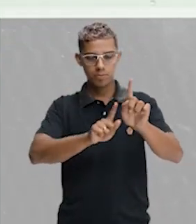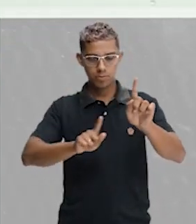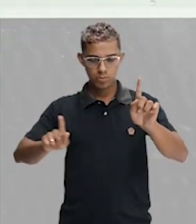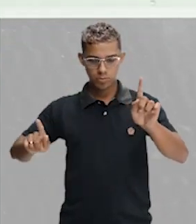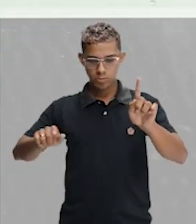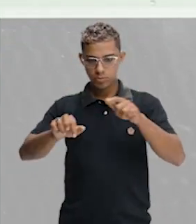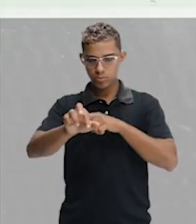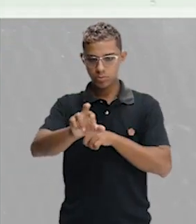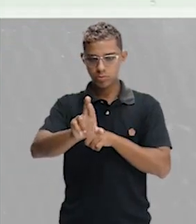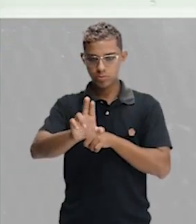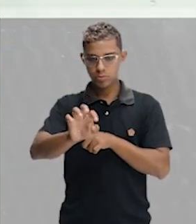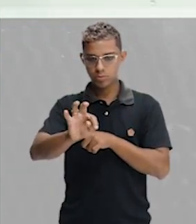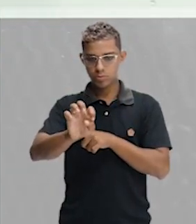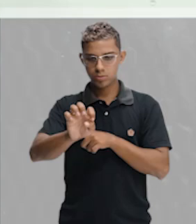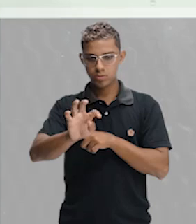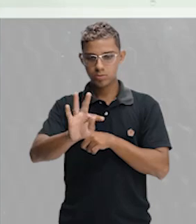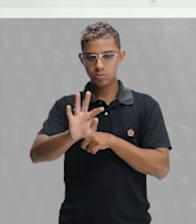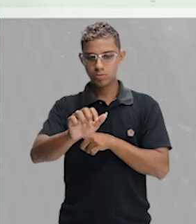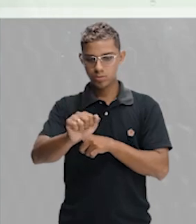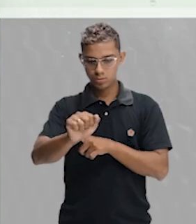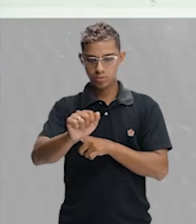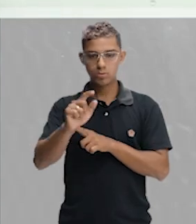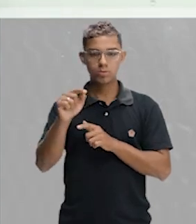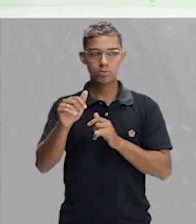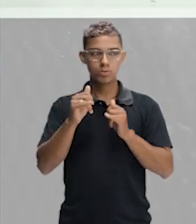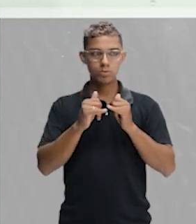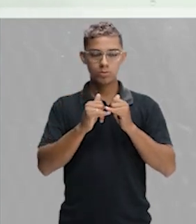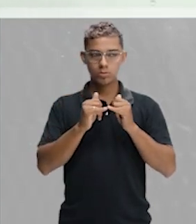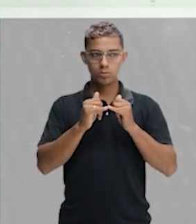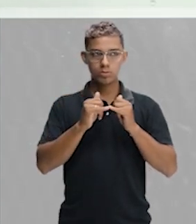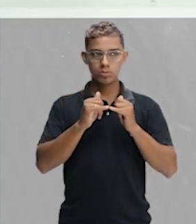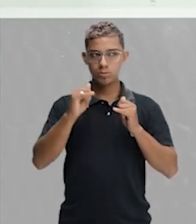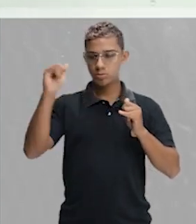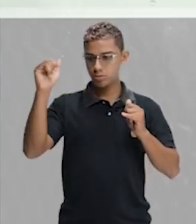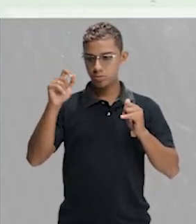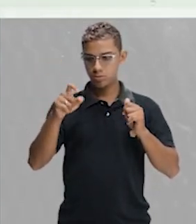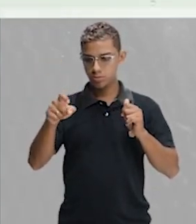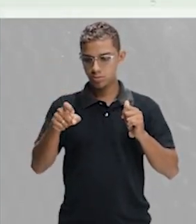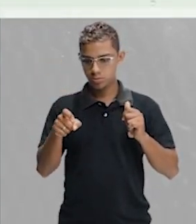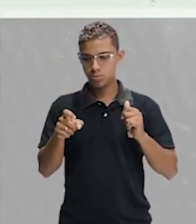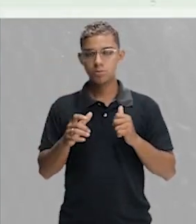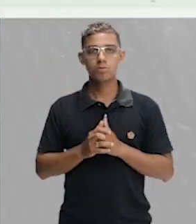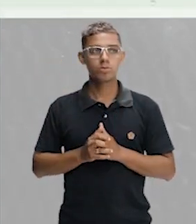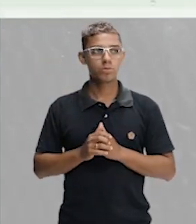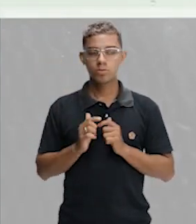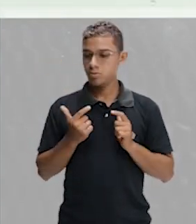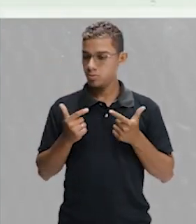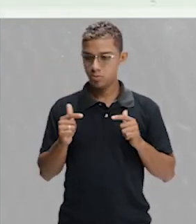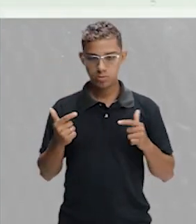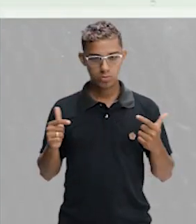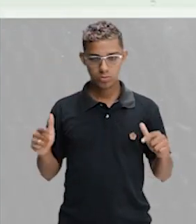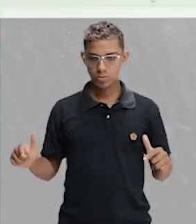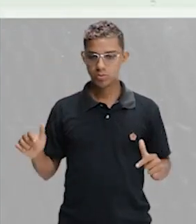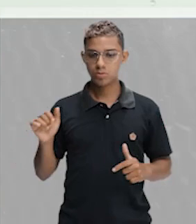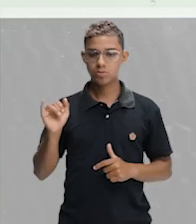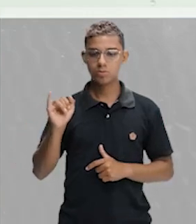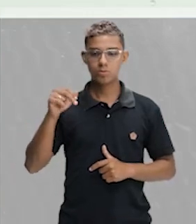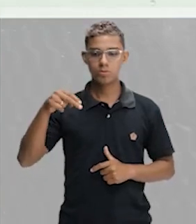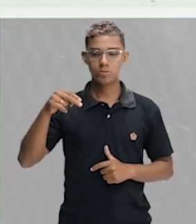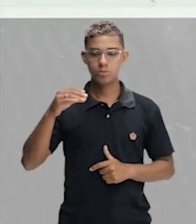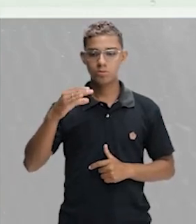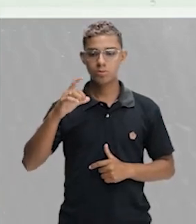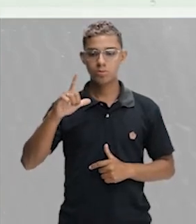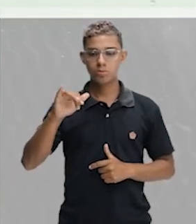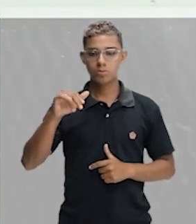hora galera se a reta é paralela ao eixo X Ele não tem inclinação eu angulo que ele faz em relação ao eixo X